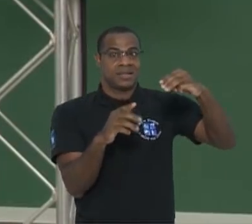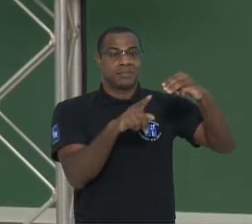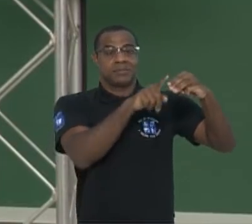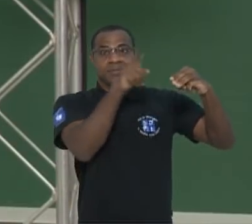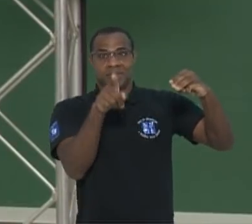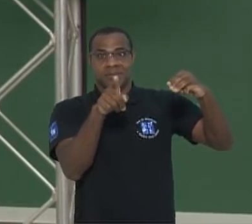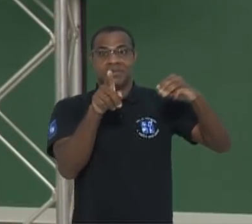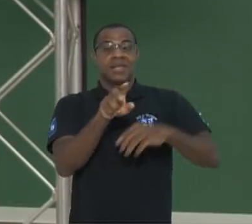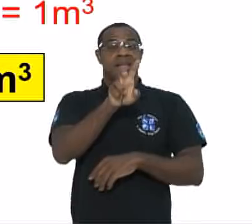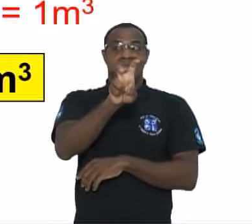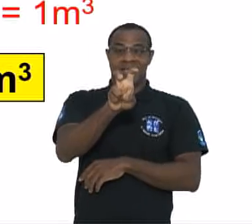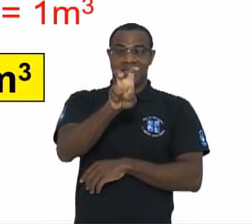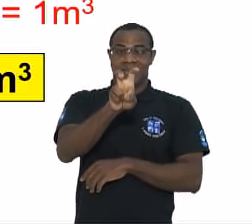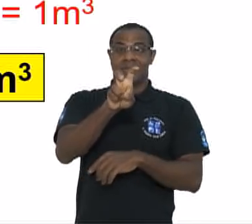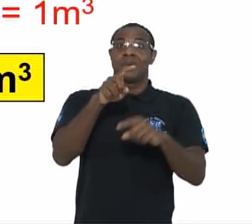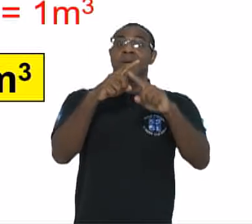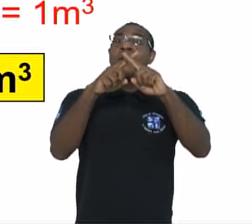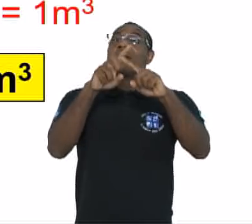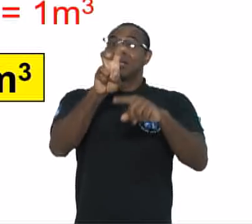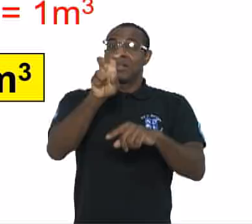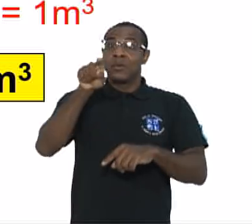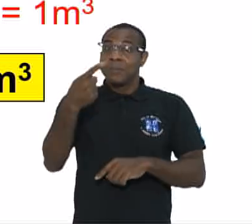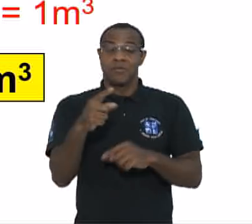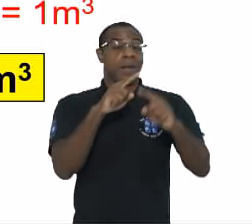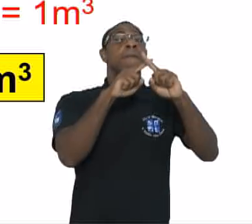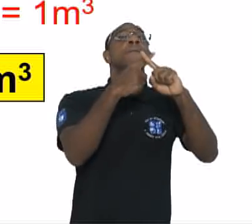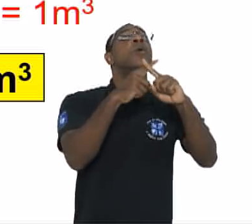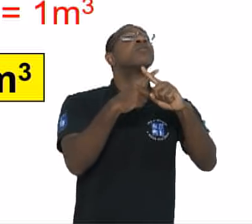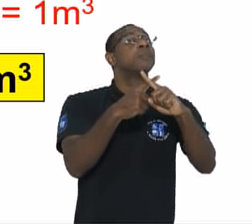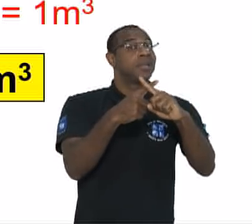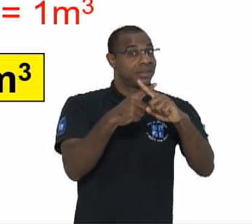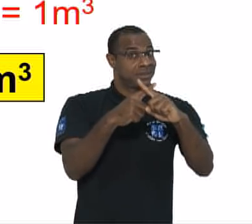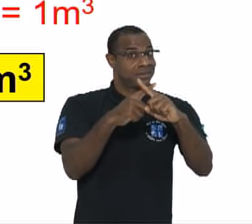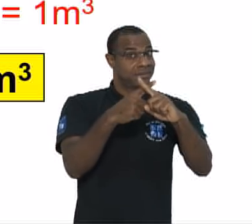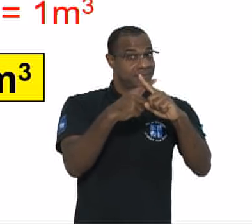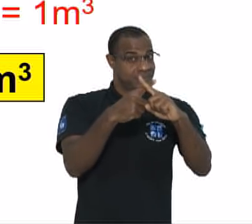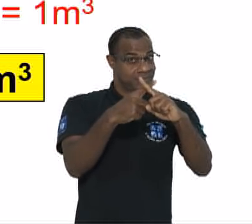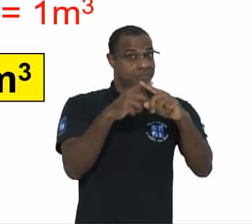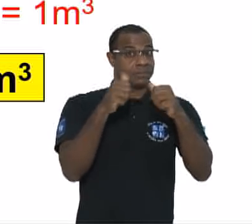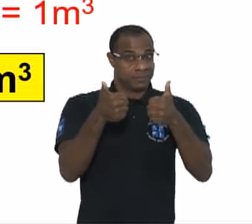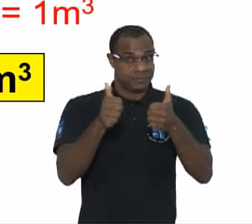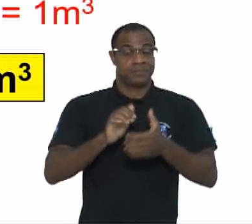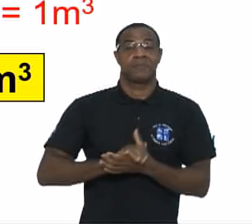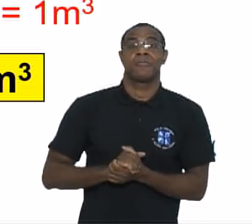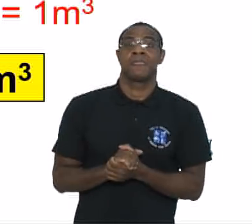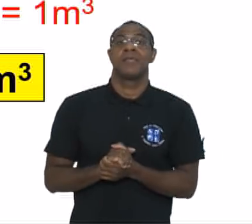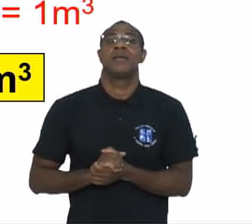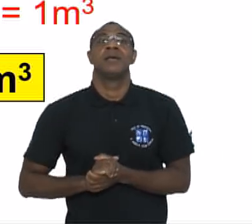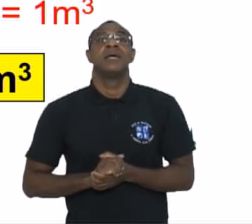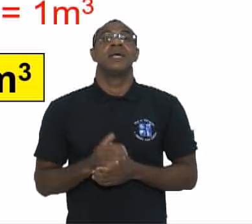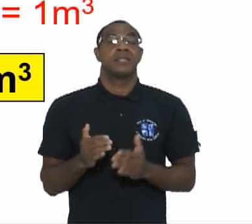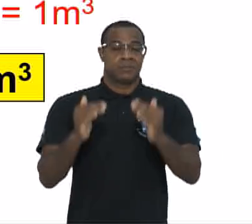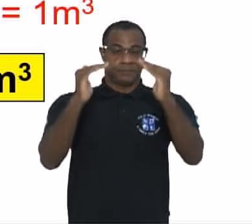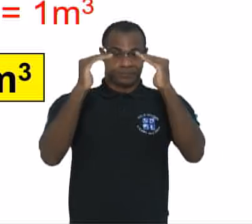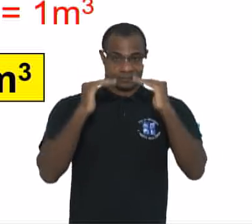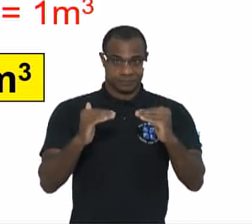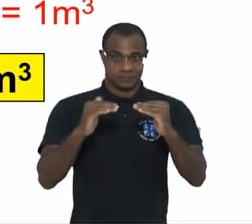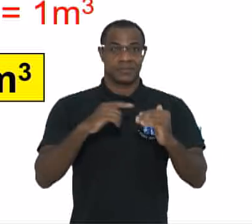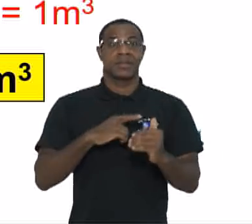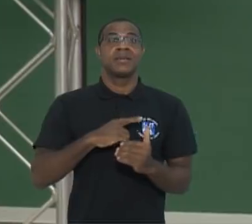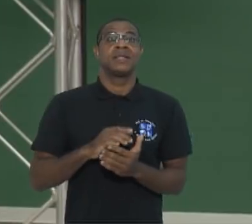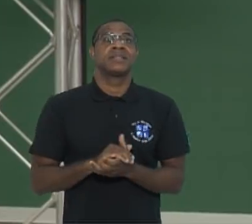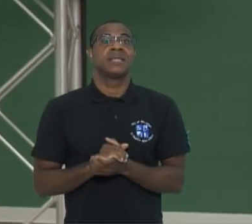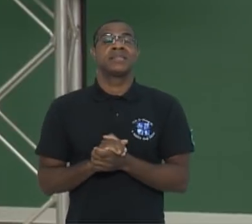cúbicos. Então, essa sentença é verdadeira. A outra sentença, eu tenho 4,5 metros